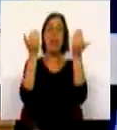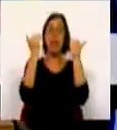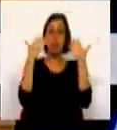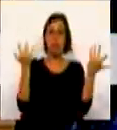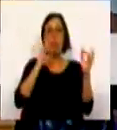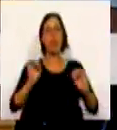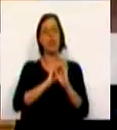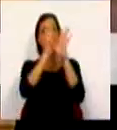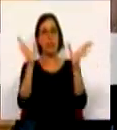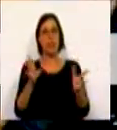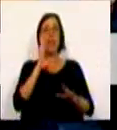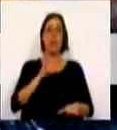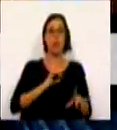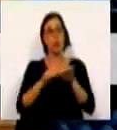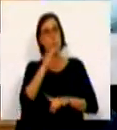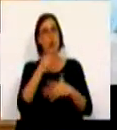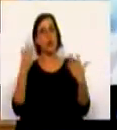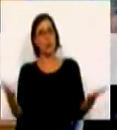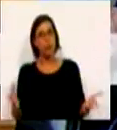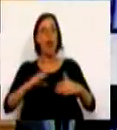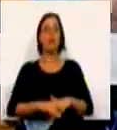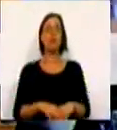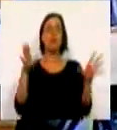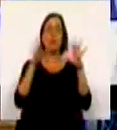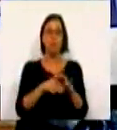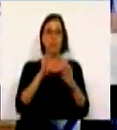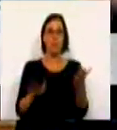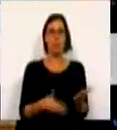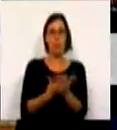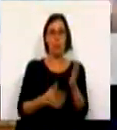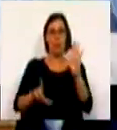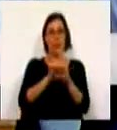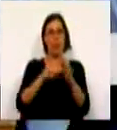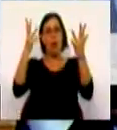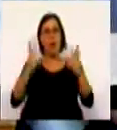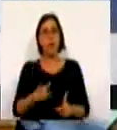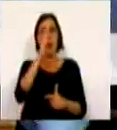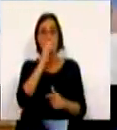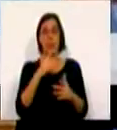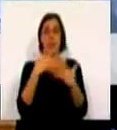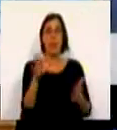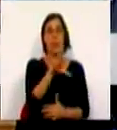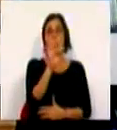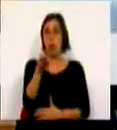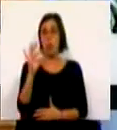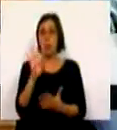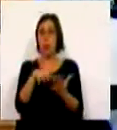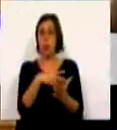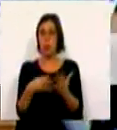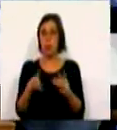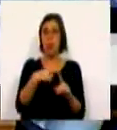e esclarecer as senhoras e os senhores deputados acerca das propostas de lei do Orçamento de Estado e das grandes opções do Plano